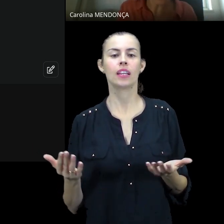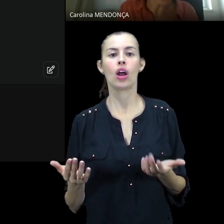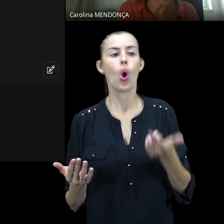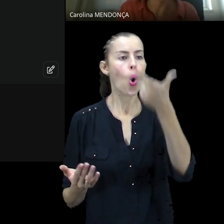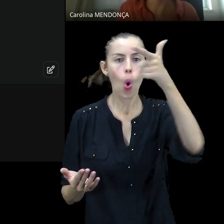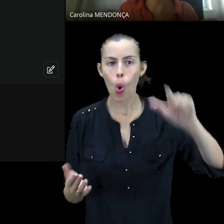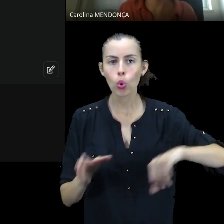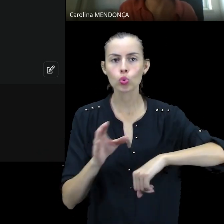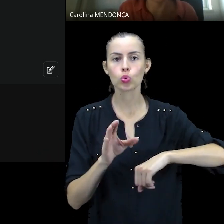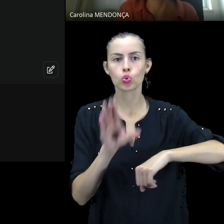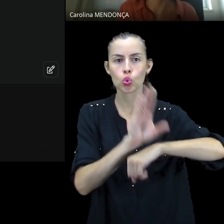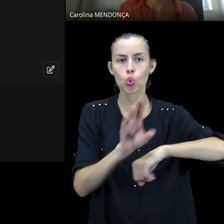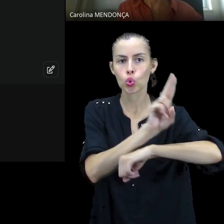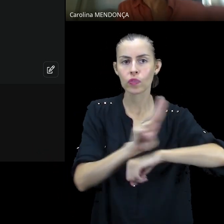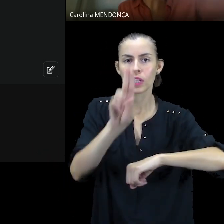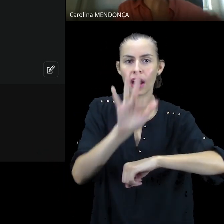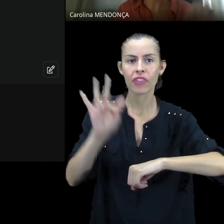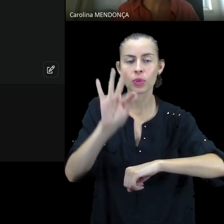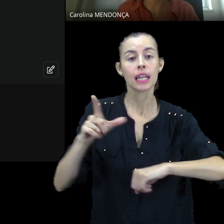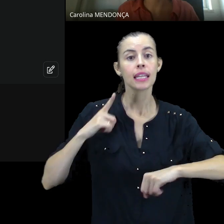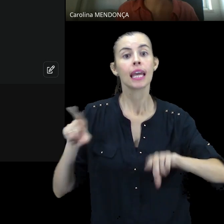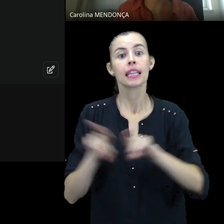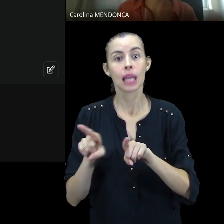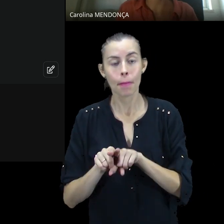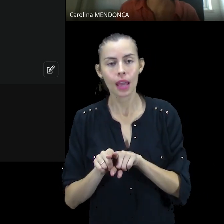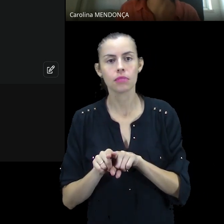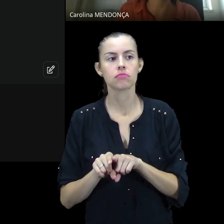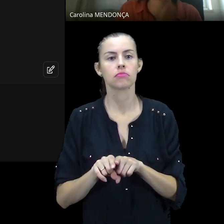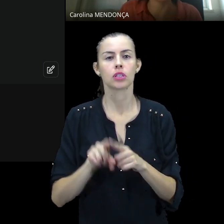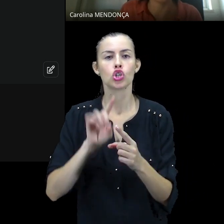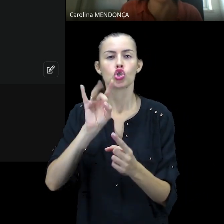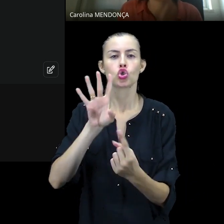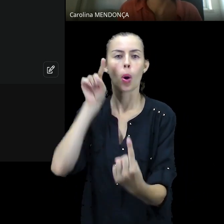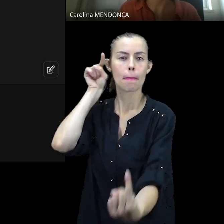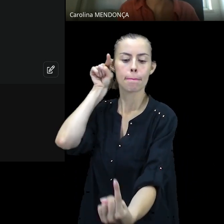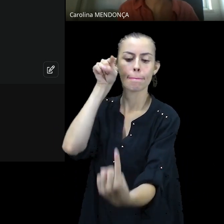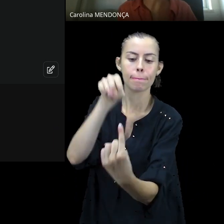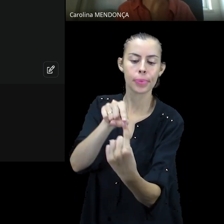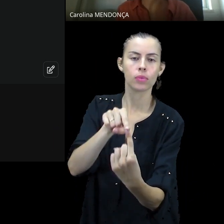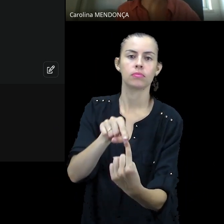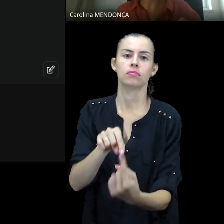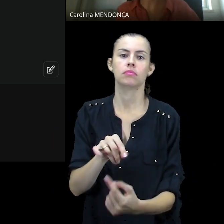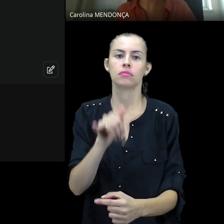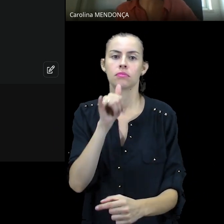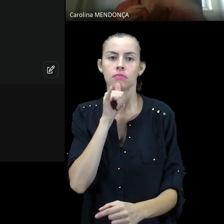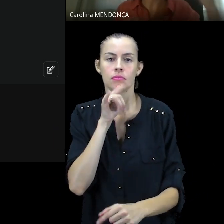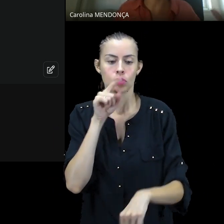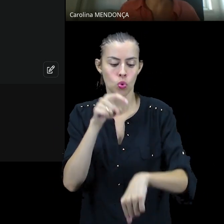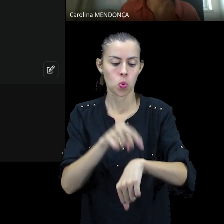um componente obrigatório que faz uma discussão sobre essa formação cidadã, mas ele está quase